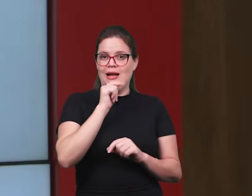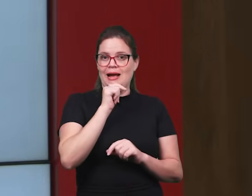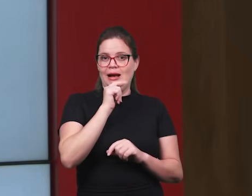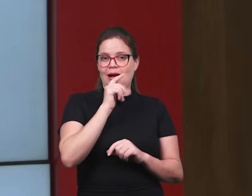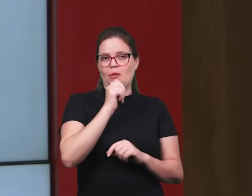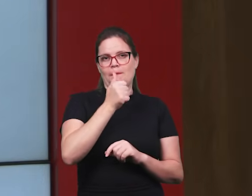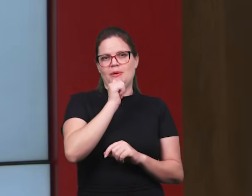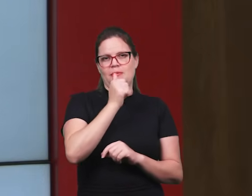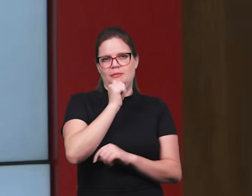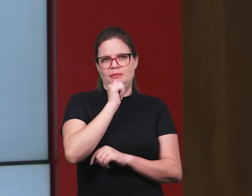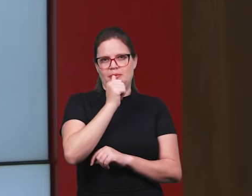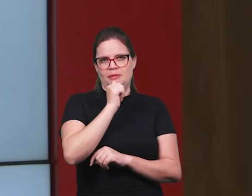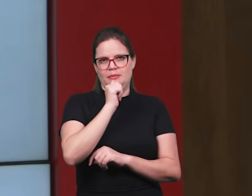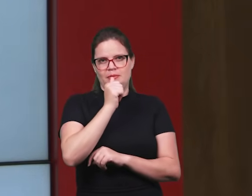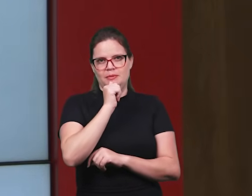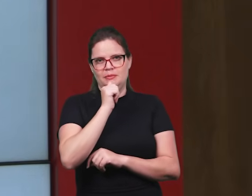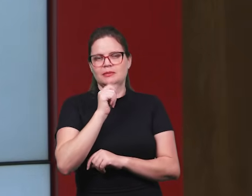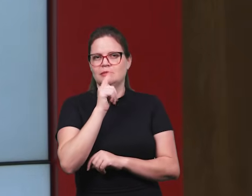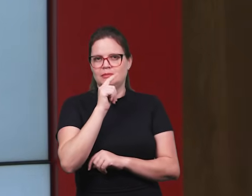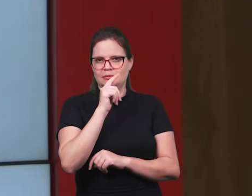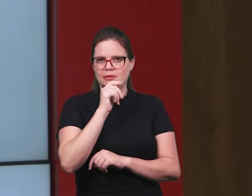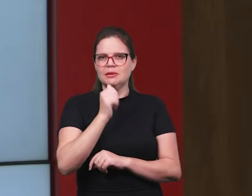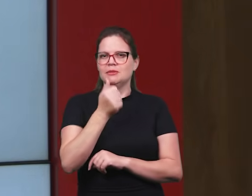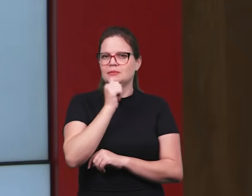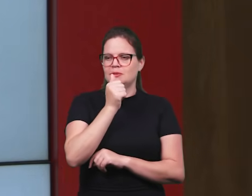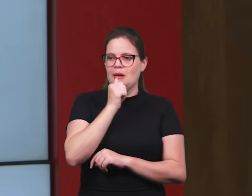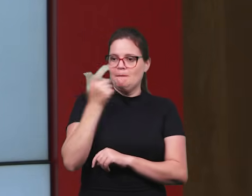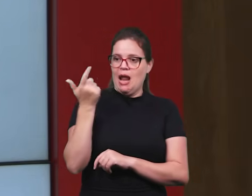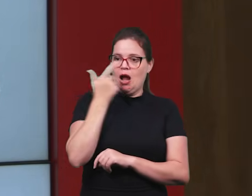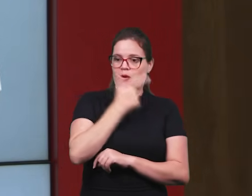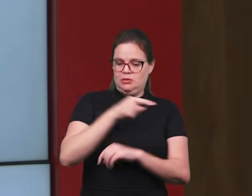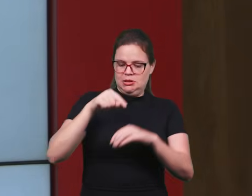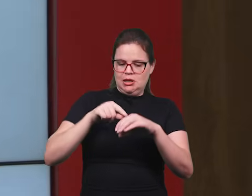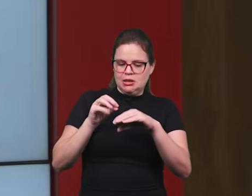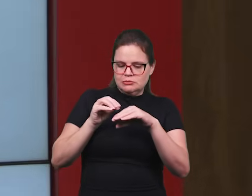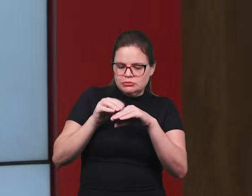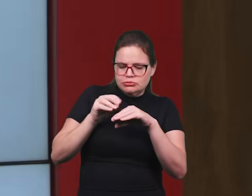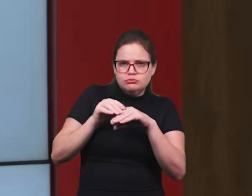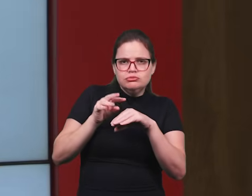hidratar muito para você induzir a formação desse líquido,